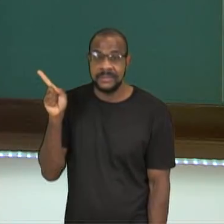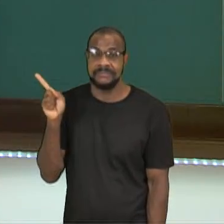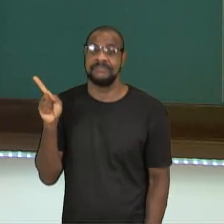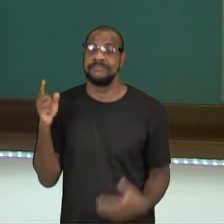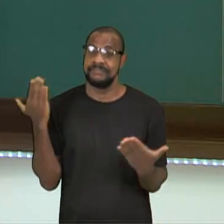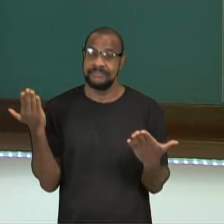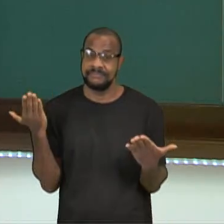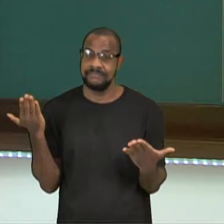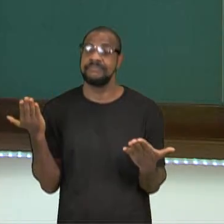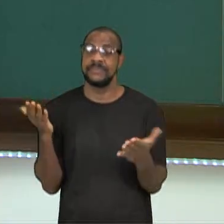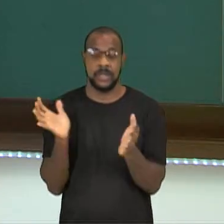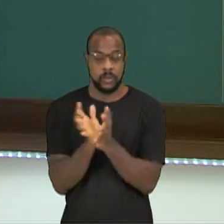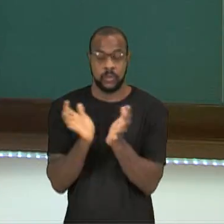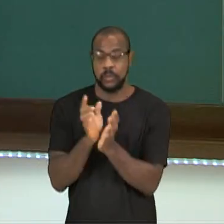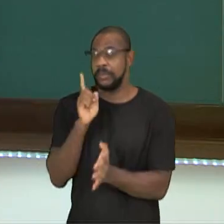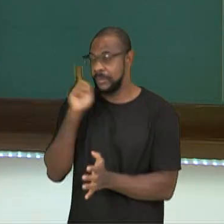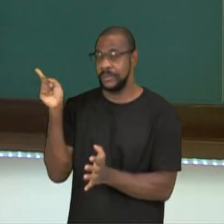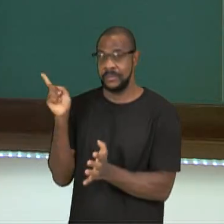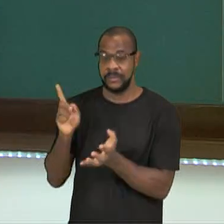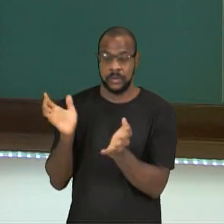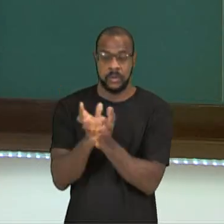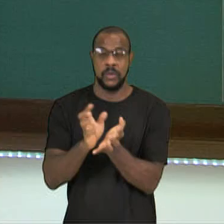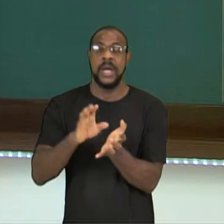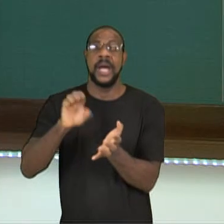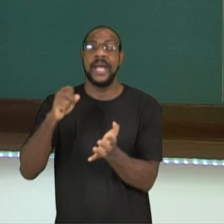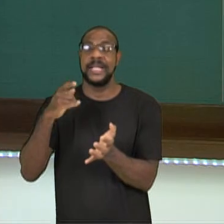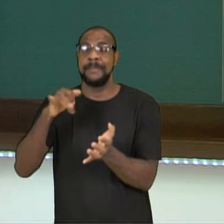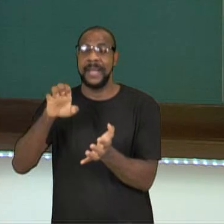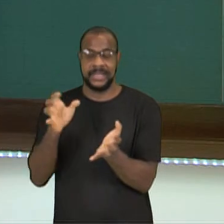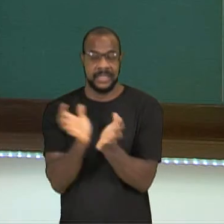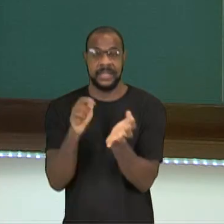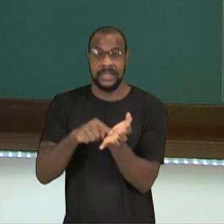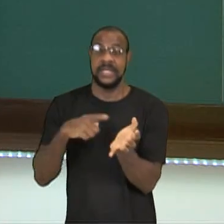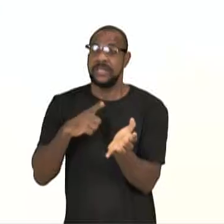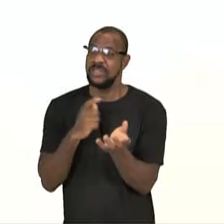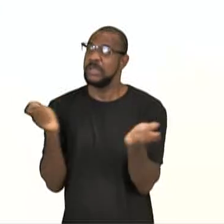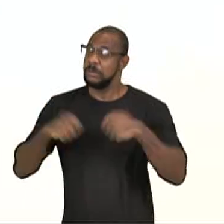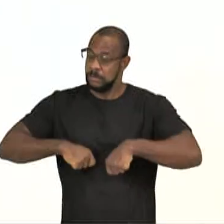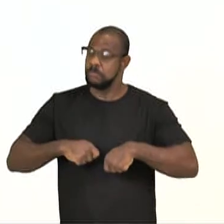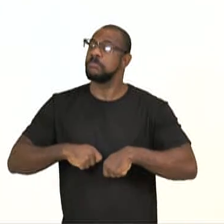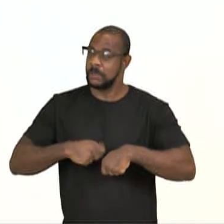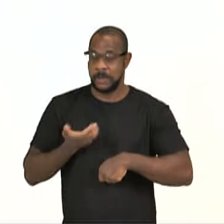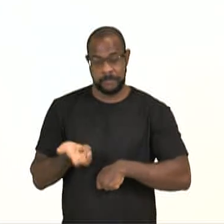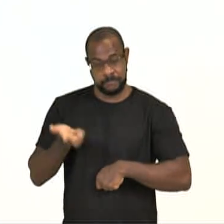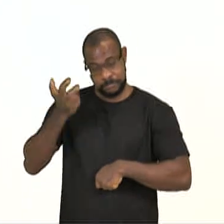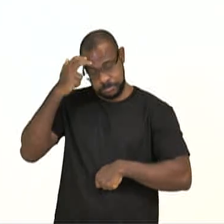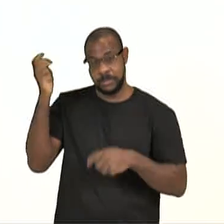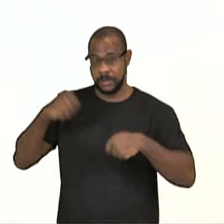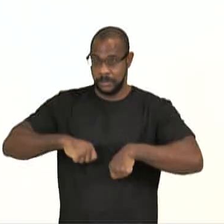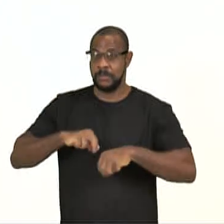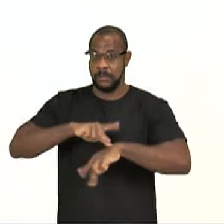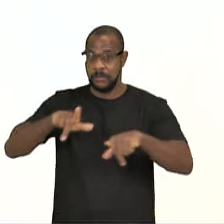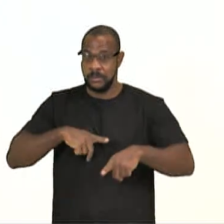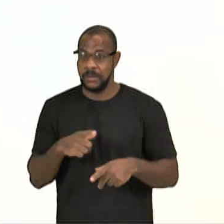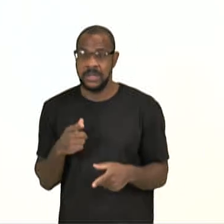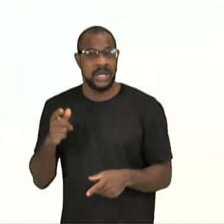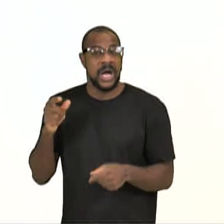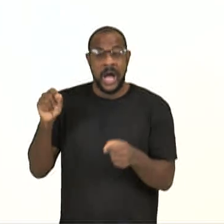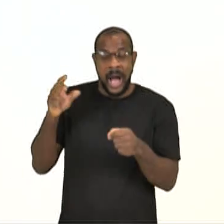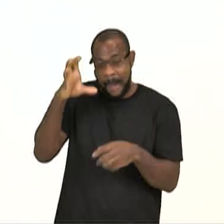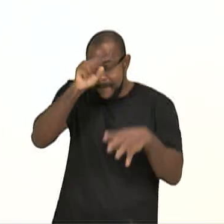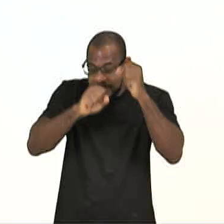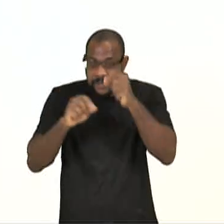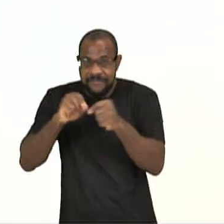Pode, mas até agora na ciência o Homo habilis tinha uma grande capacidade de adaptação cultural, aprendeu a fazer umas pedrinhas ali para